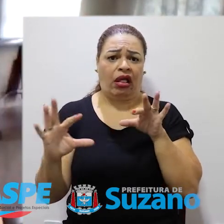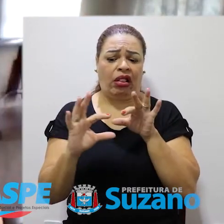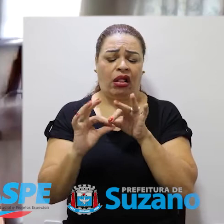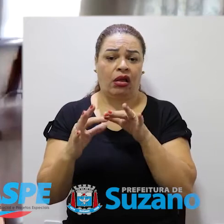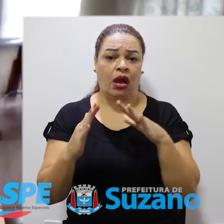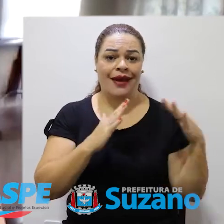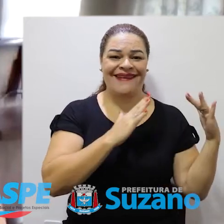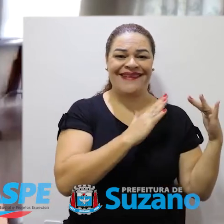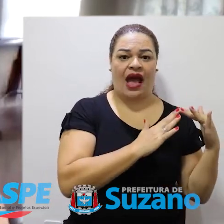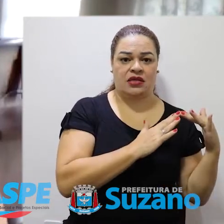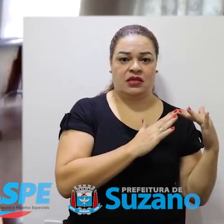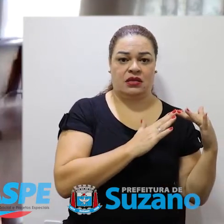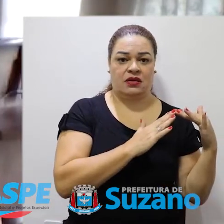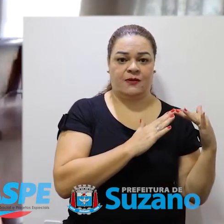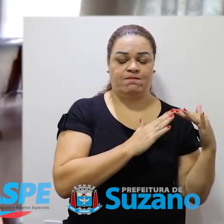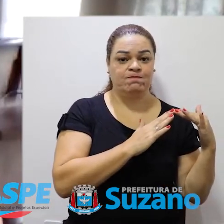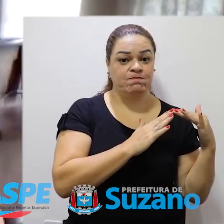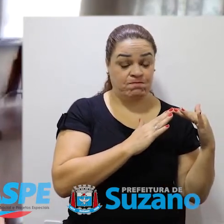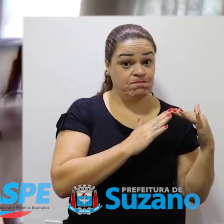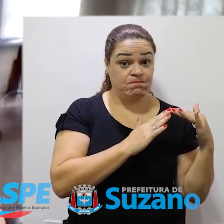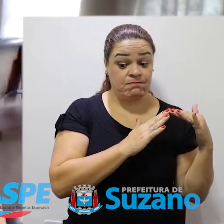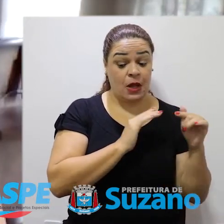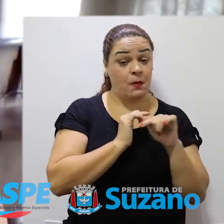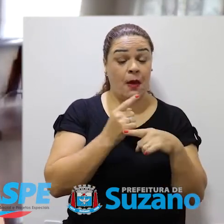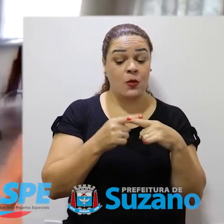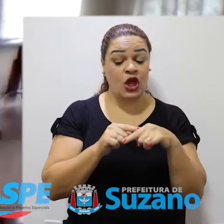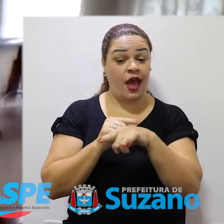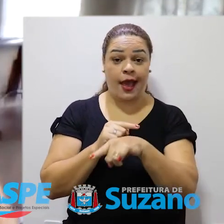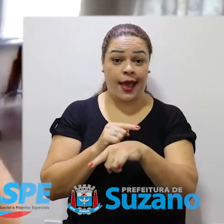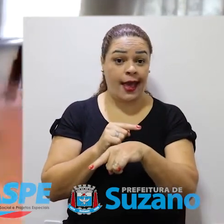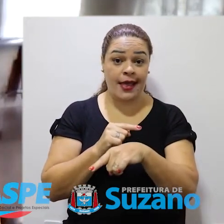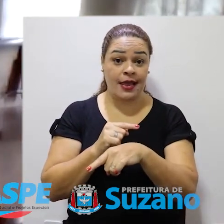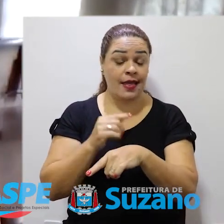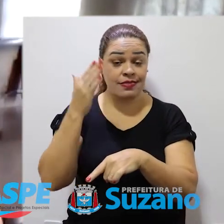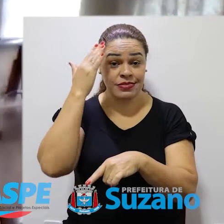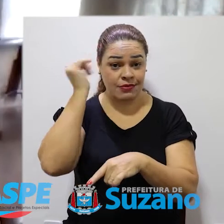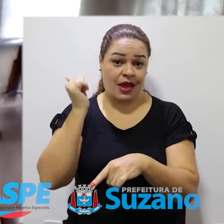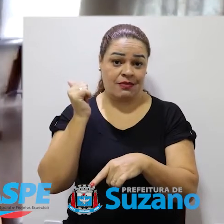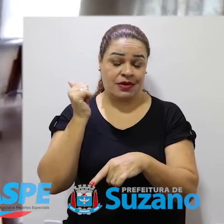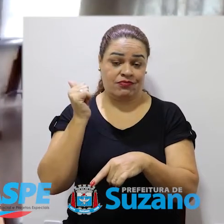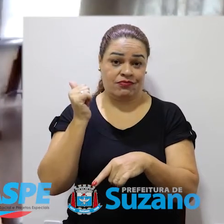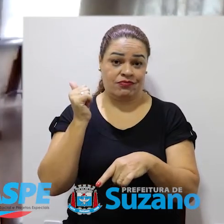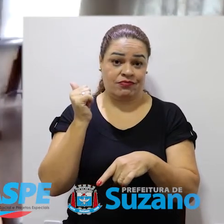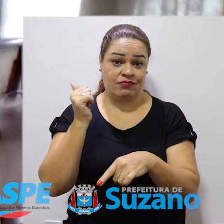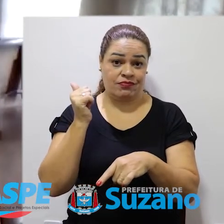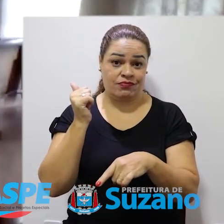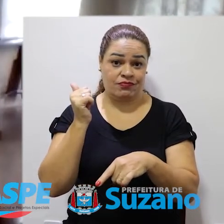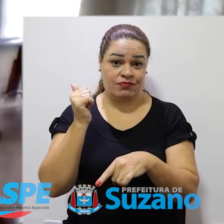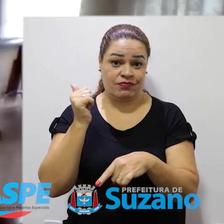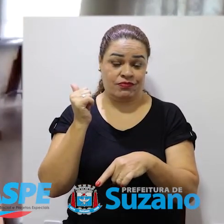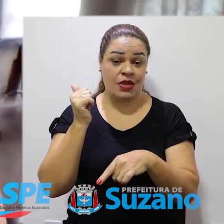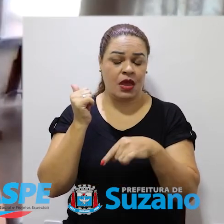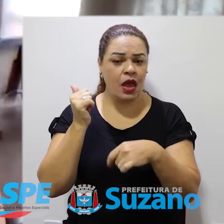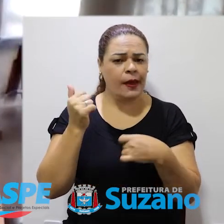E isso não significa que ela não tenha um conhecimento cognitivo. Isso só significa que eu não sei e que eu não trato a língua de